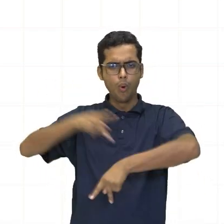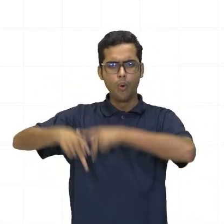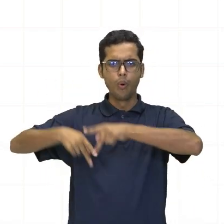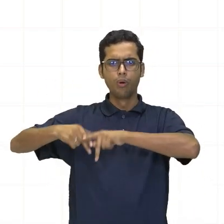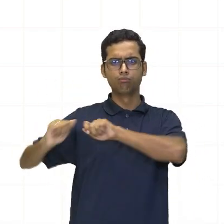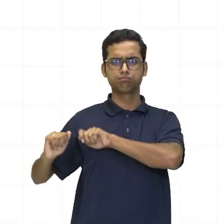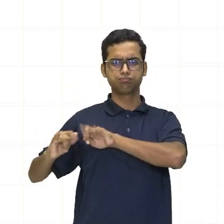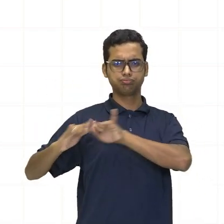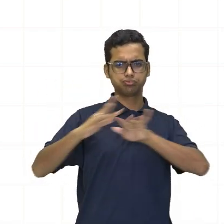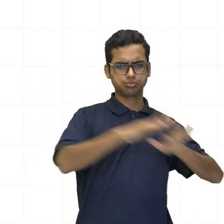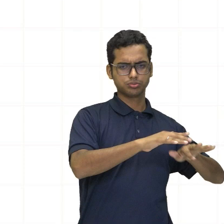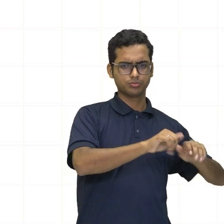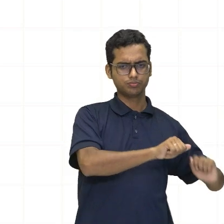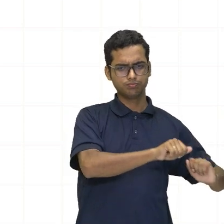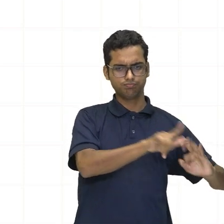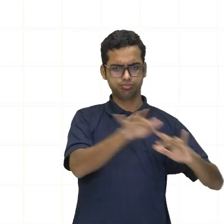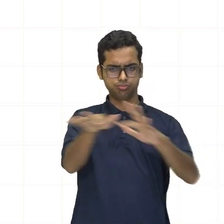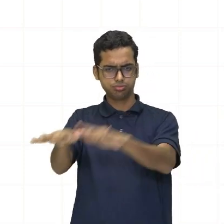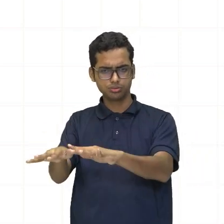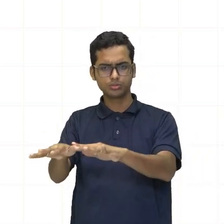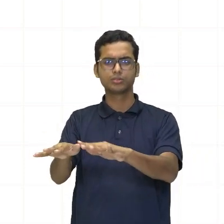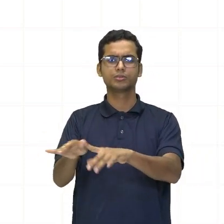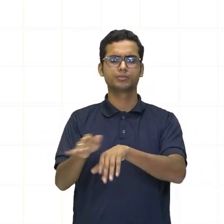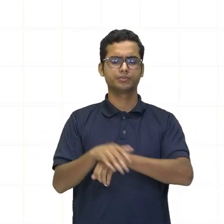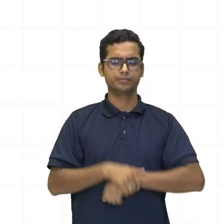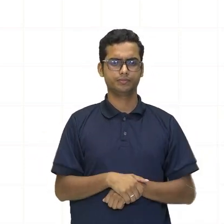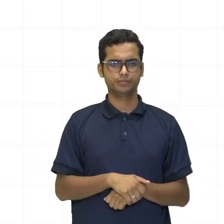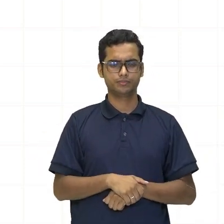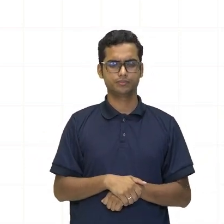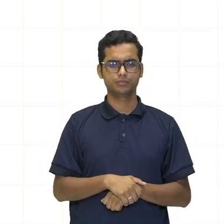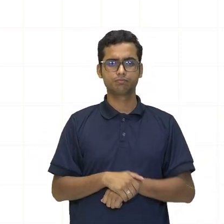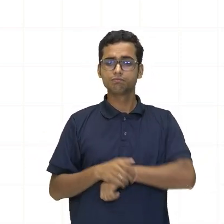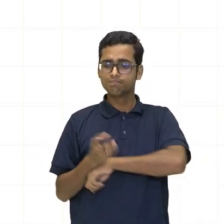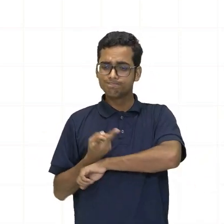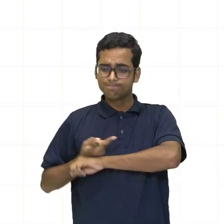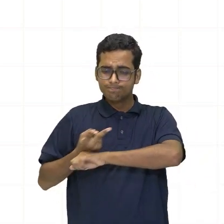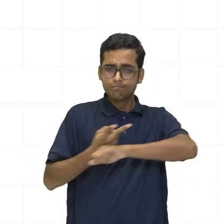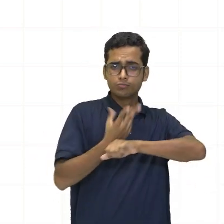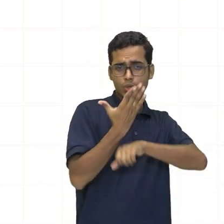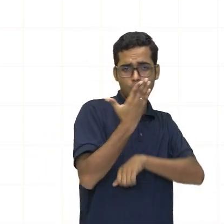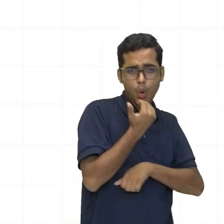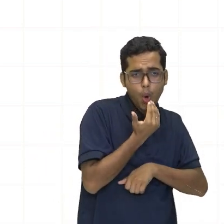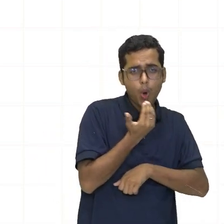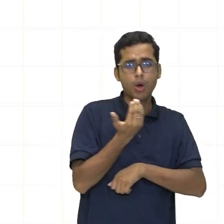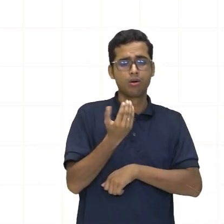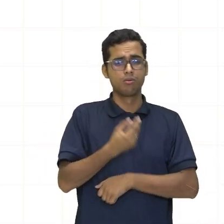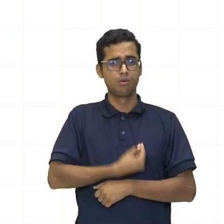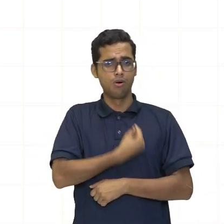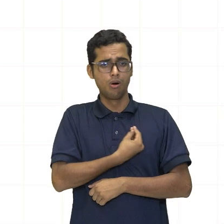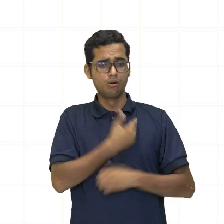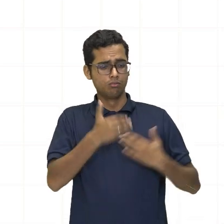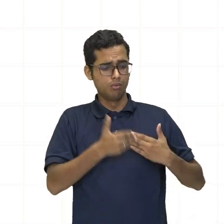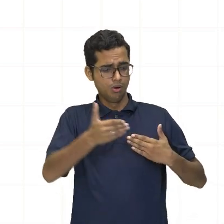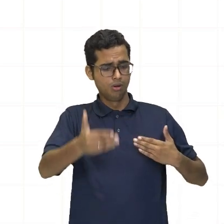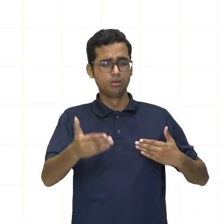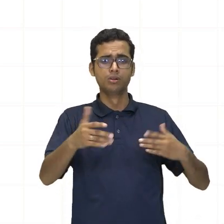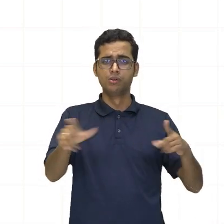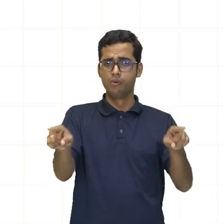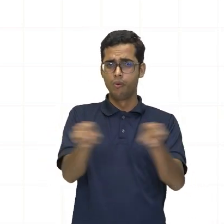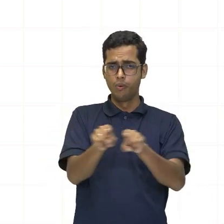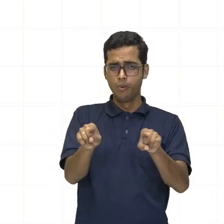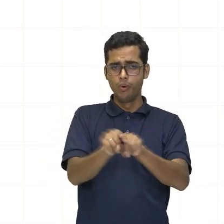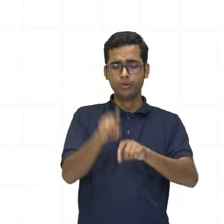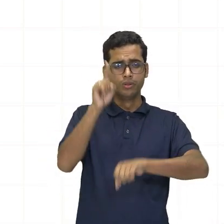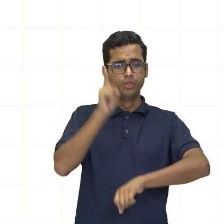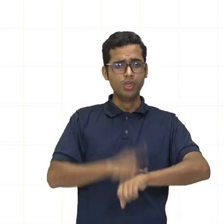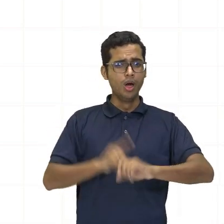que ficavam migrando de um local para outro em busca de alimentos, em busca da sua sobrevivência. Nesse